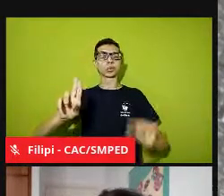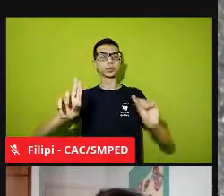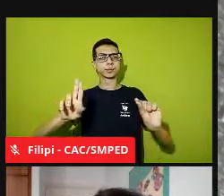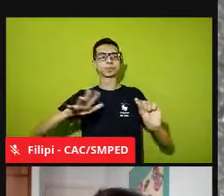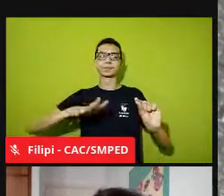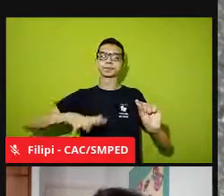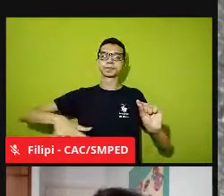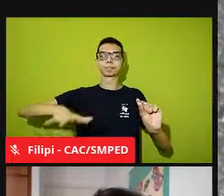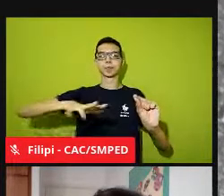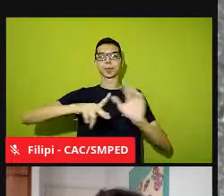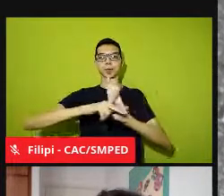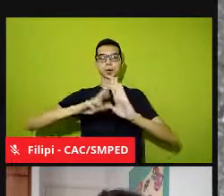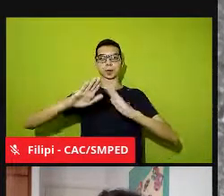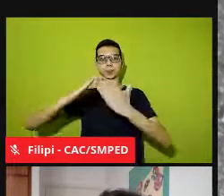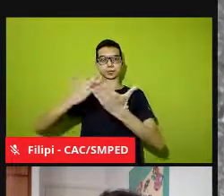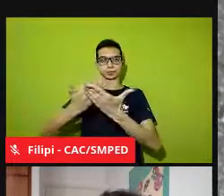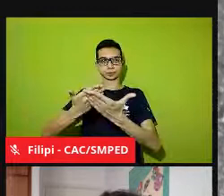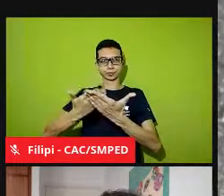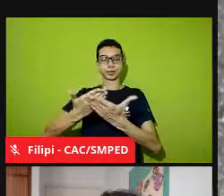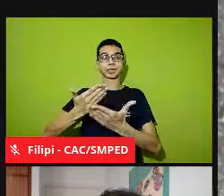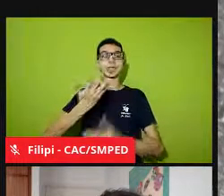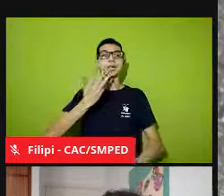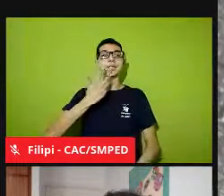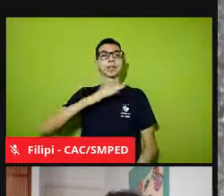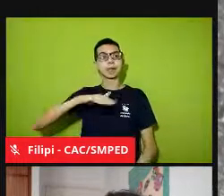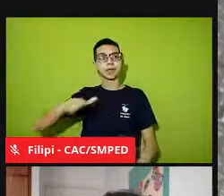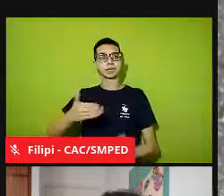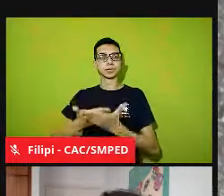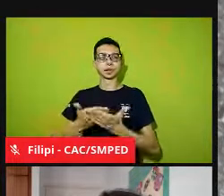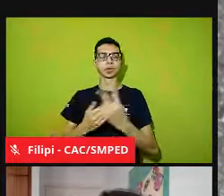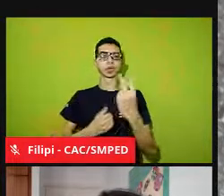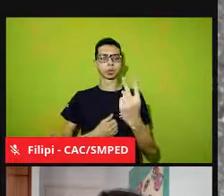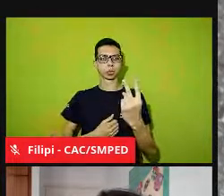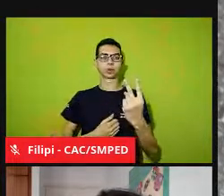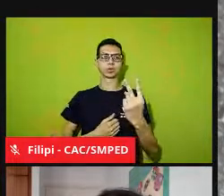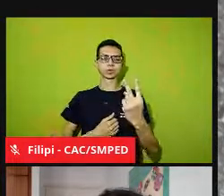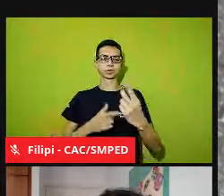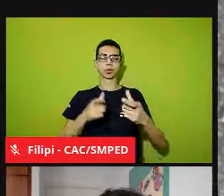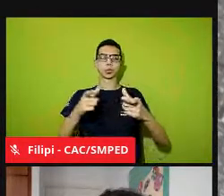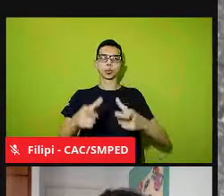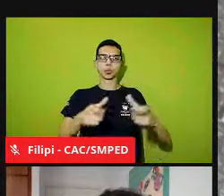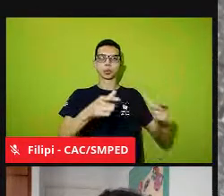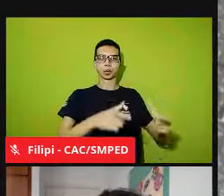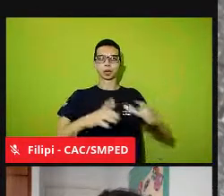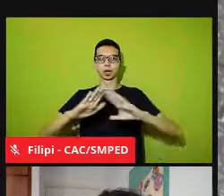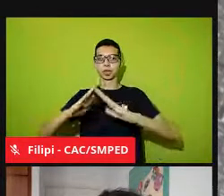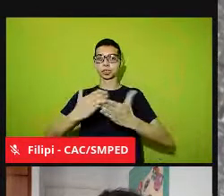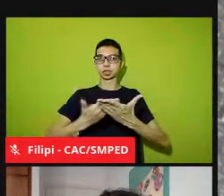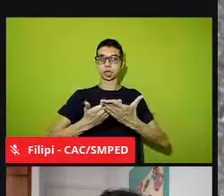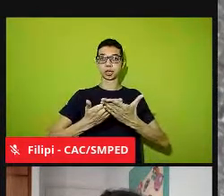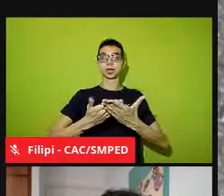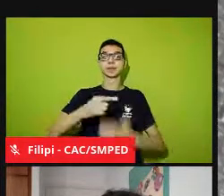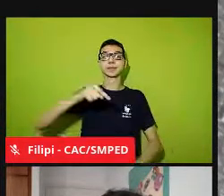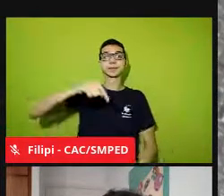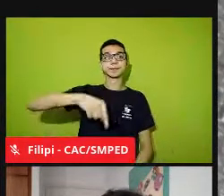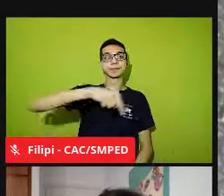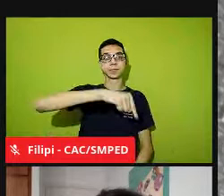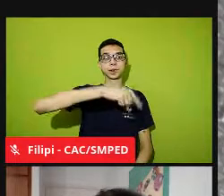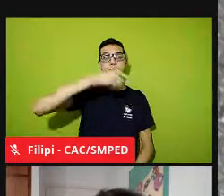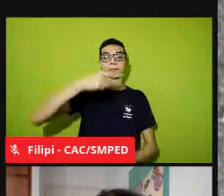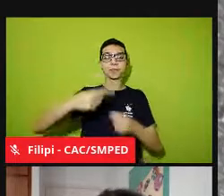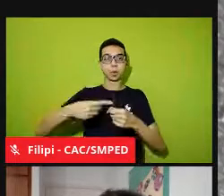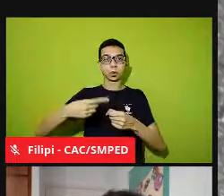que estudavam em duas escolas municipais, em um centro da criança e do adolescente, que ficava nesse terreno